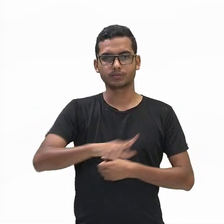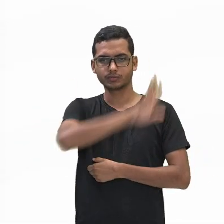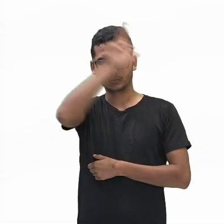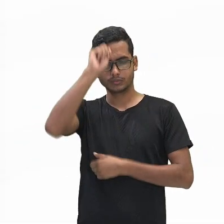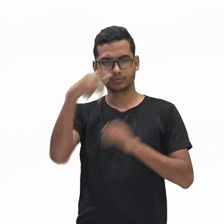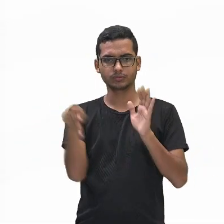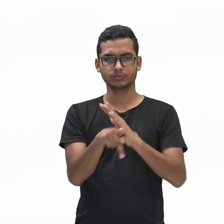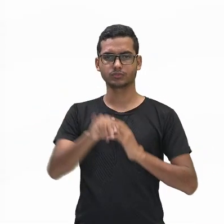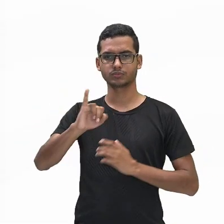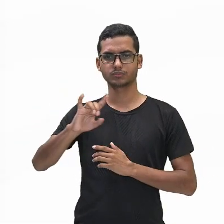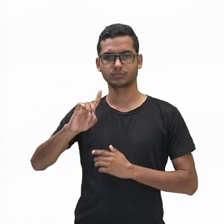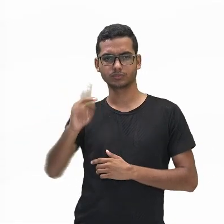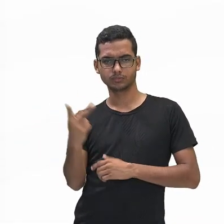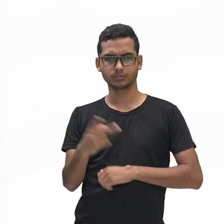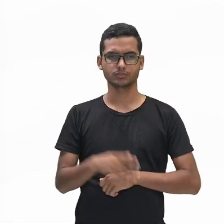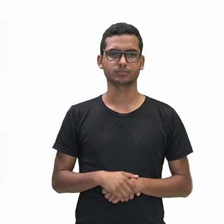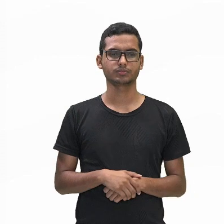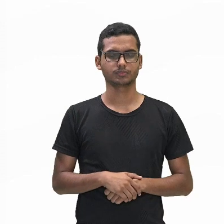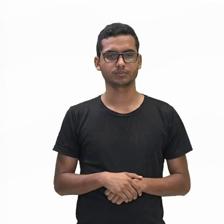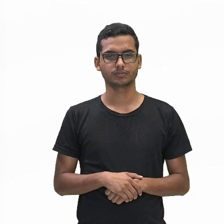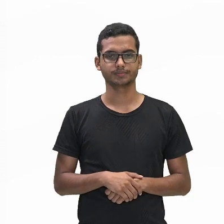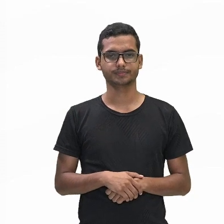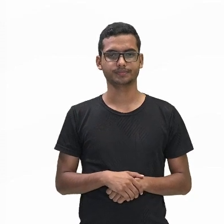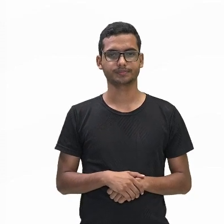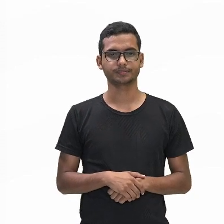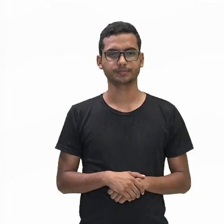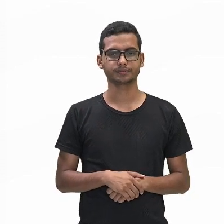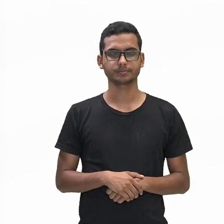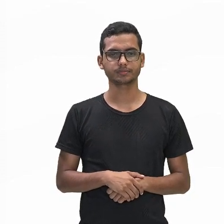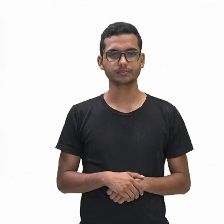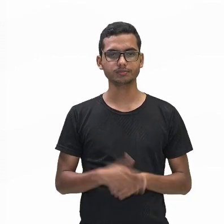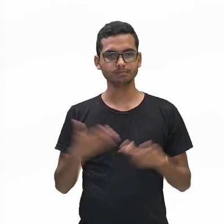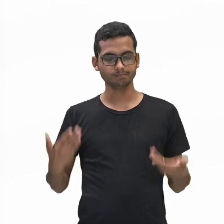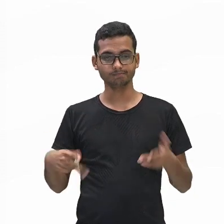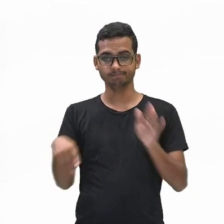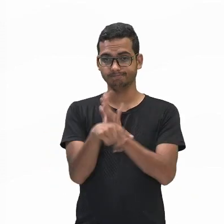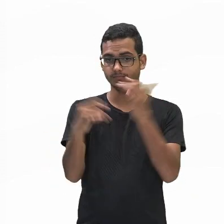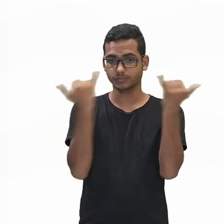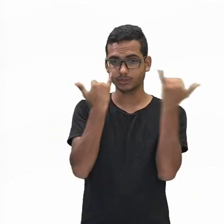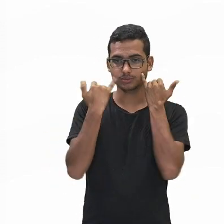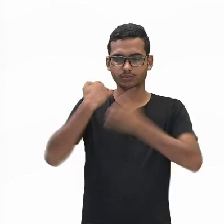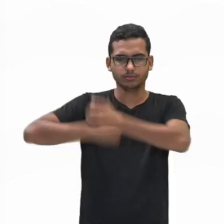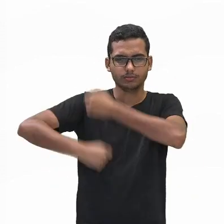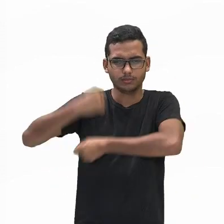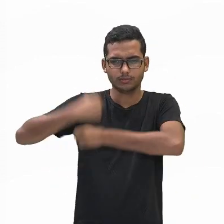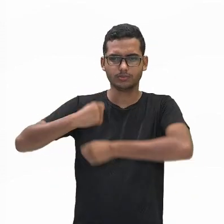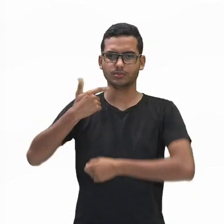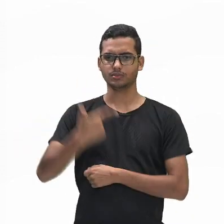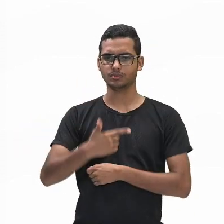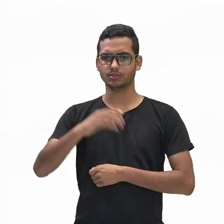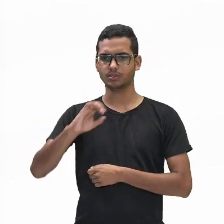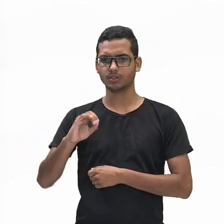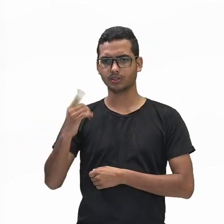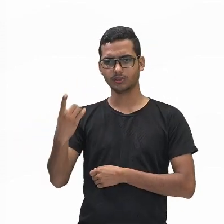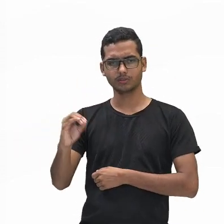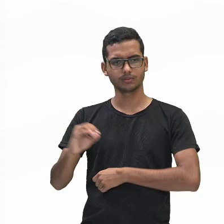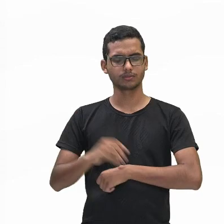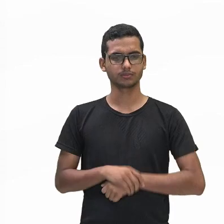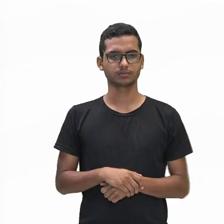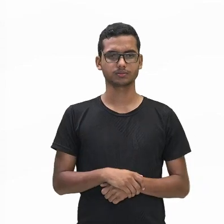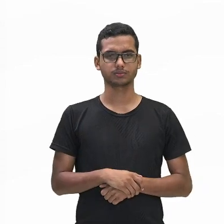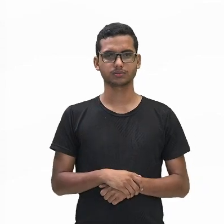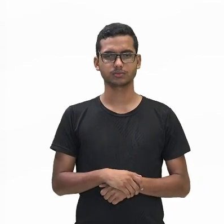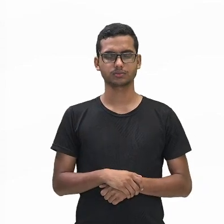IDH-M, que seria por município, tá bom? Então, de acordo com os dados aí de 2010, aí nós vamos